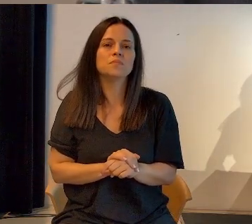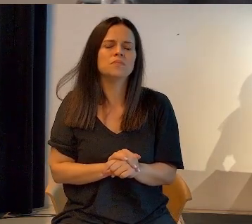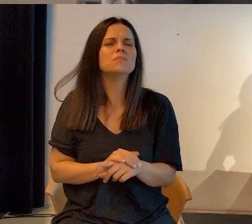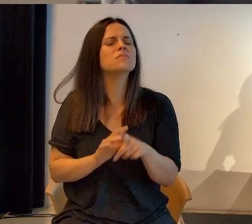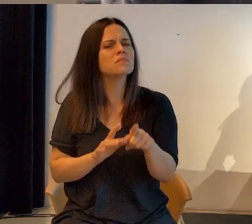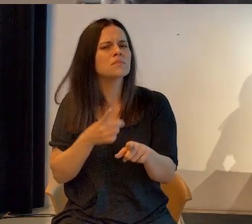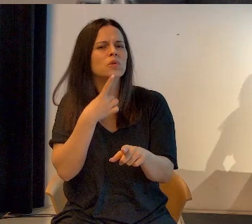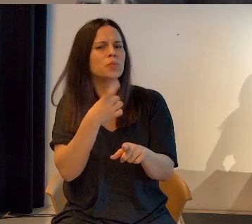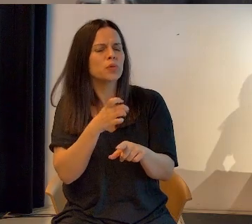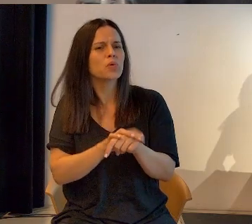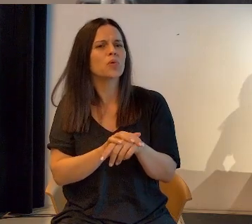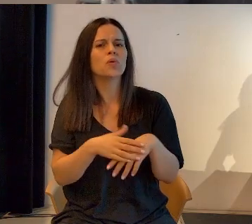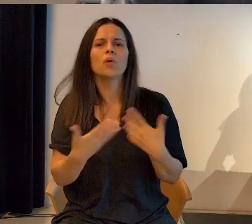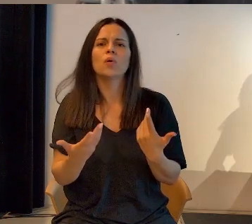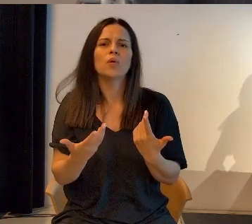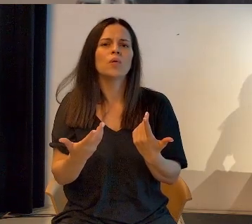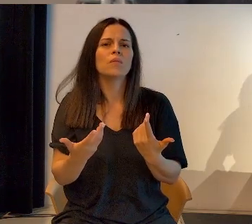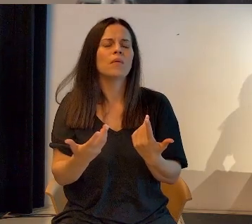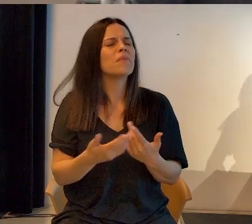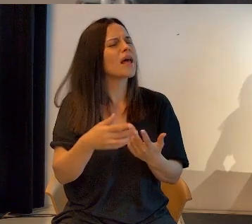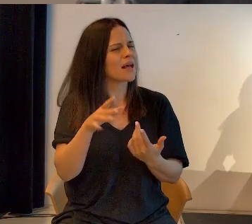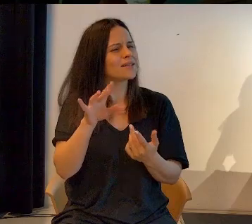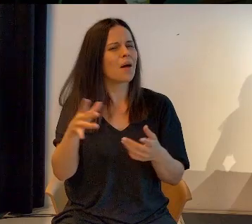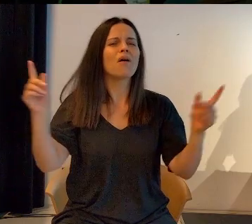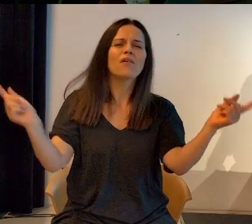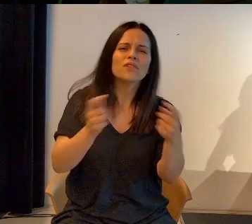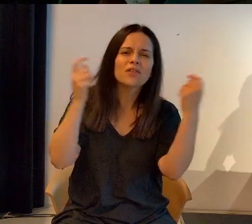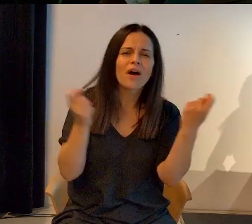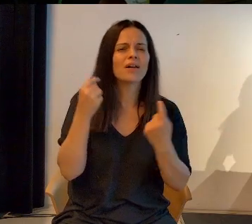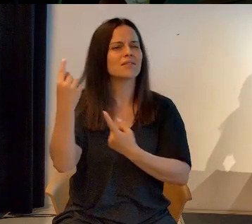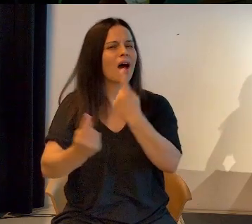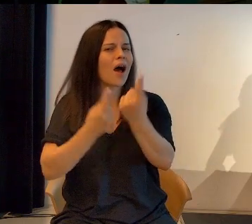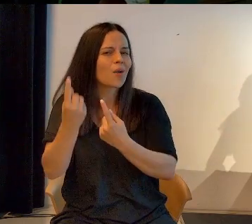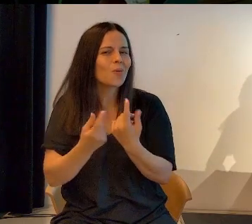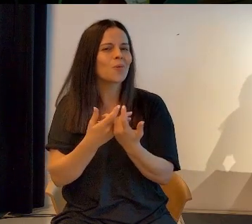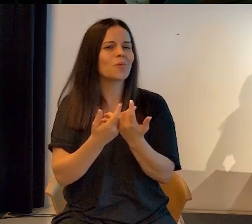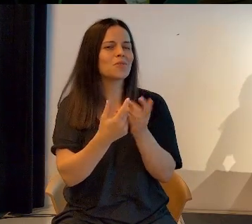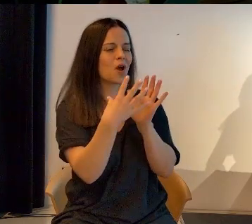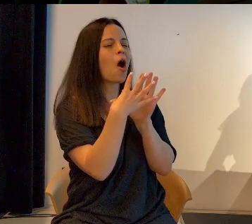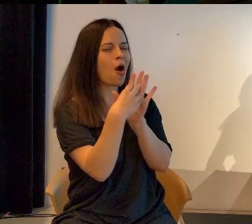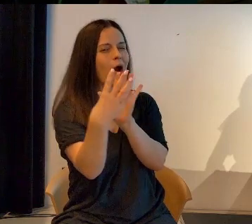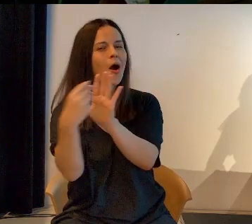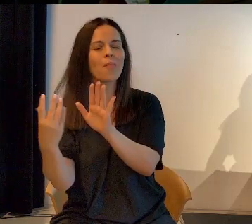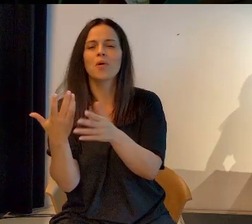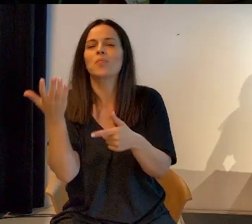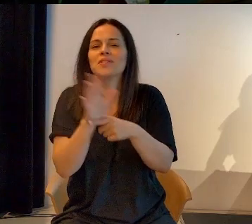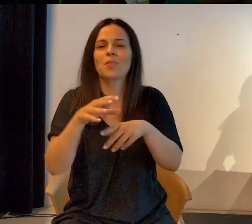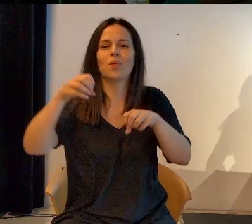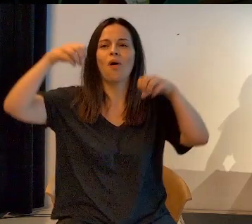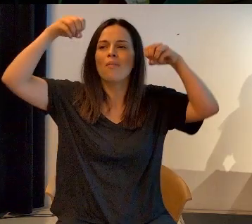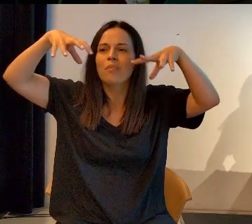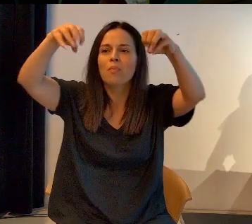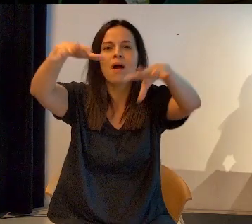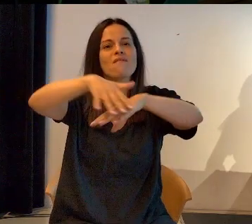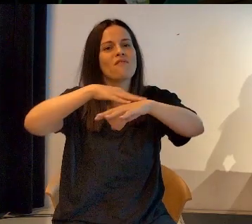veem, por exemplo, a replicação de alguns eventos em que recorrem aos chapéus para decorar